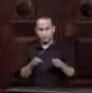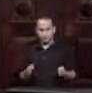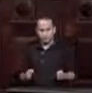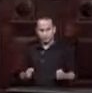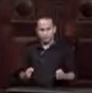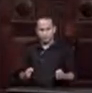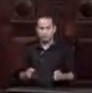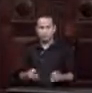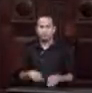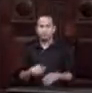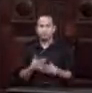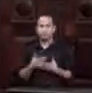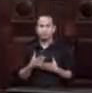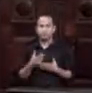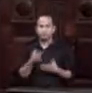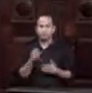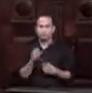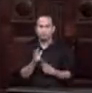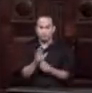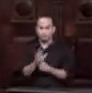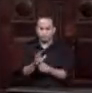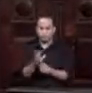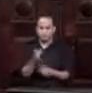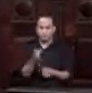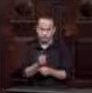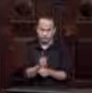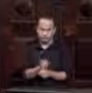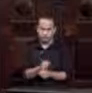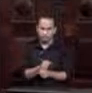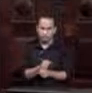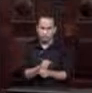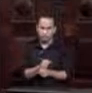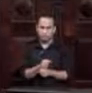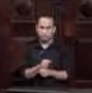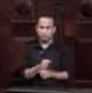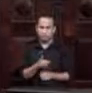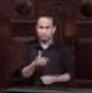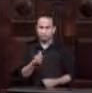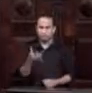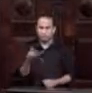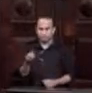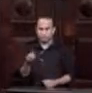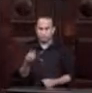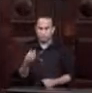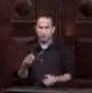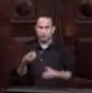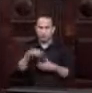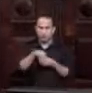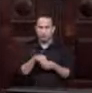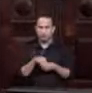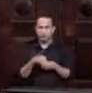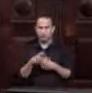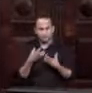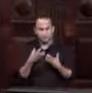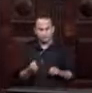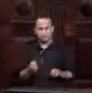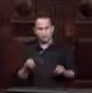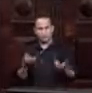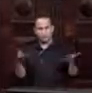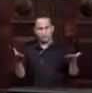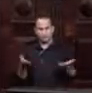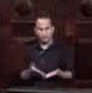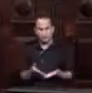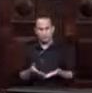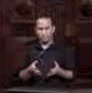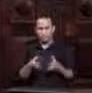a apreciação das contas do Estado em 2016. É isso que eu tinha a dizer, senhor presidente. Votamos favoravelmente ao projeto e agora a